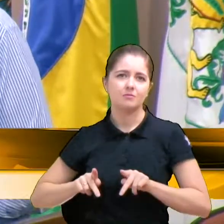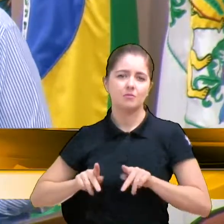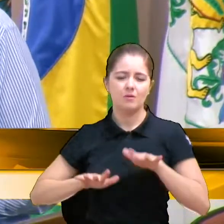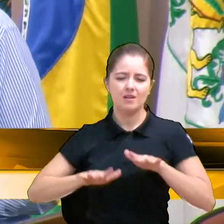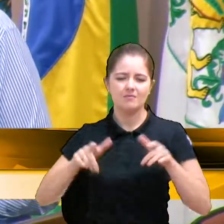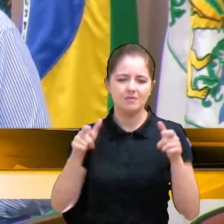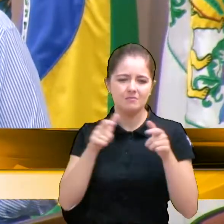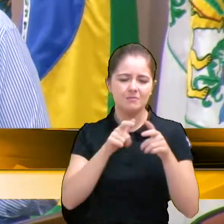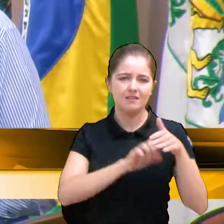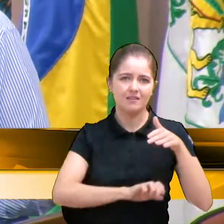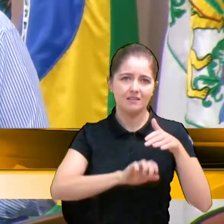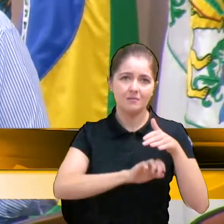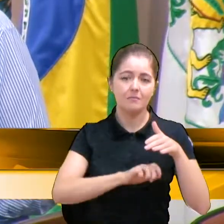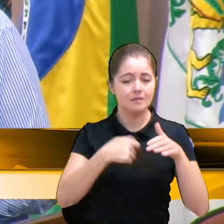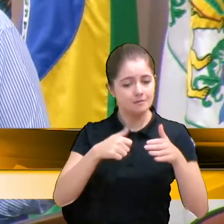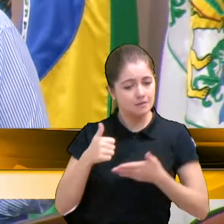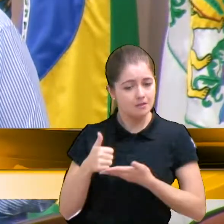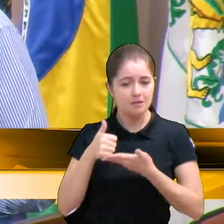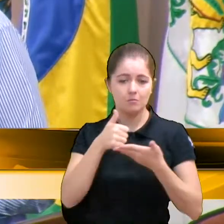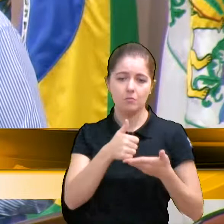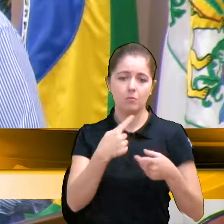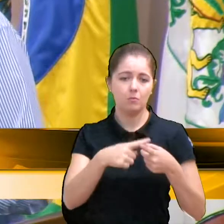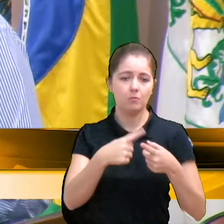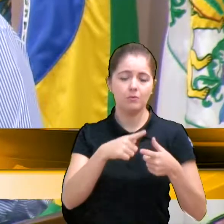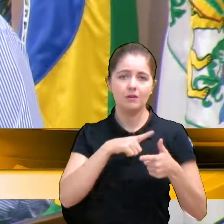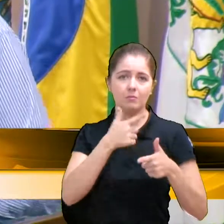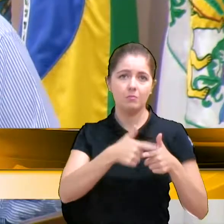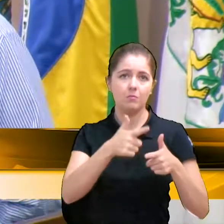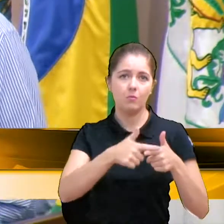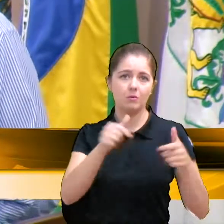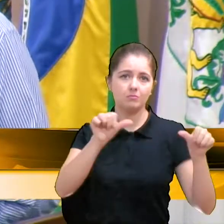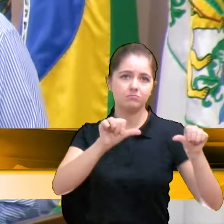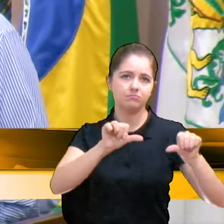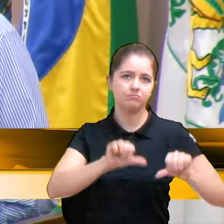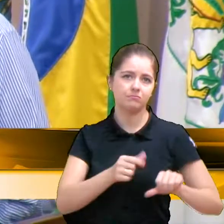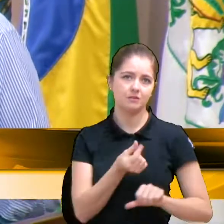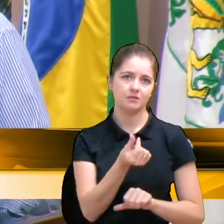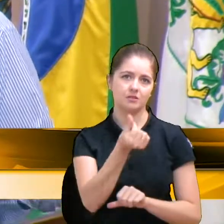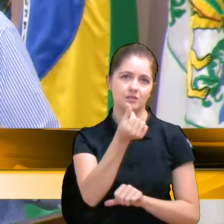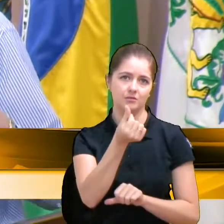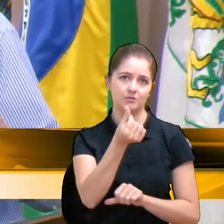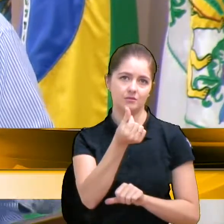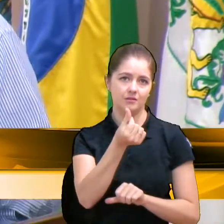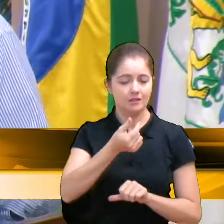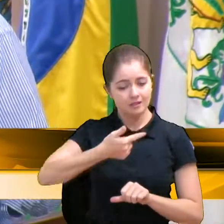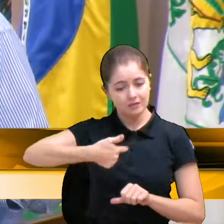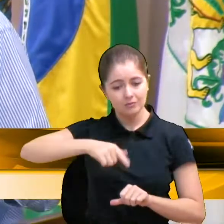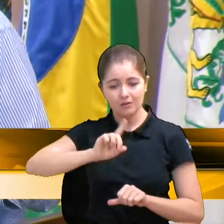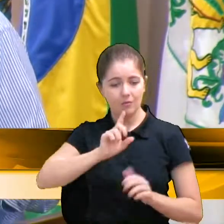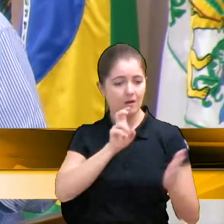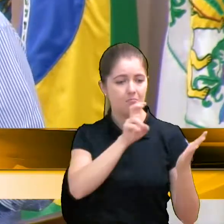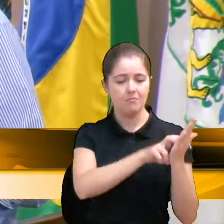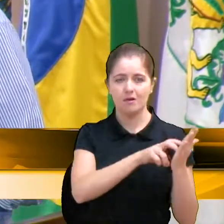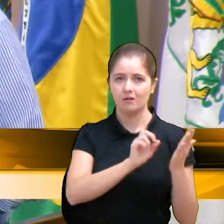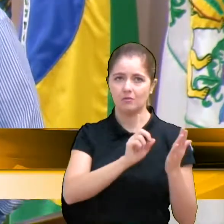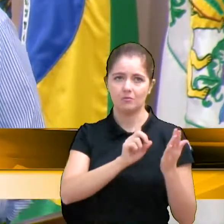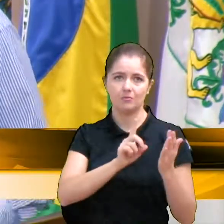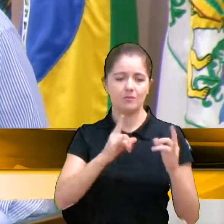é que precisa do nosso apoio, como executivo e como legislativo. Não é o banco, não é a